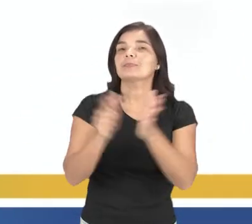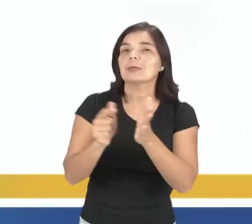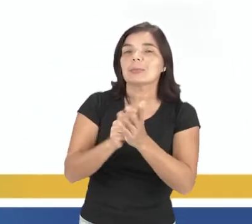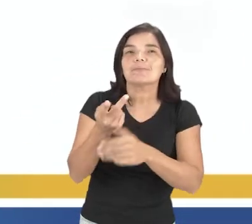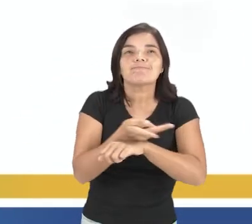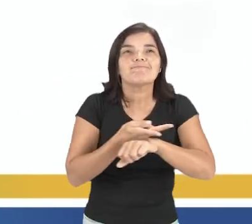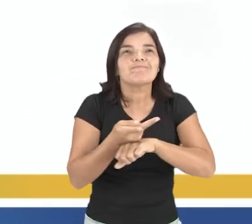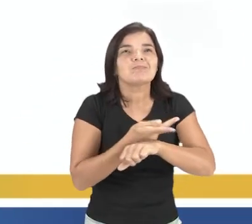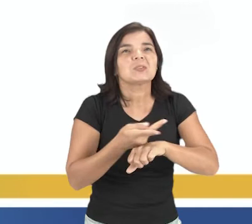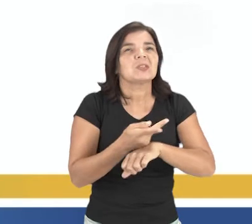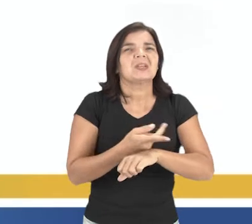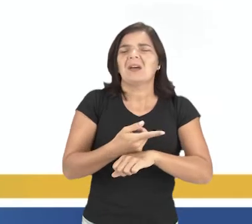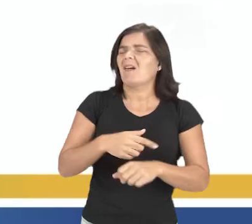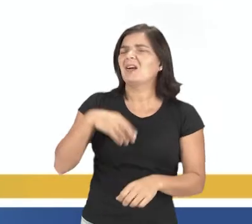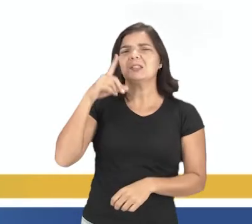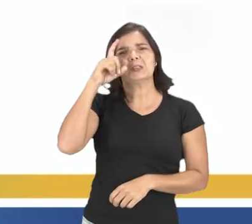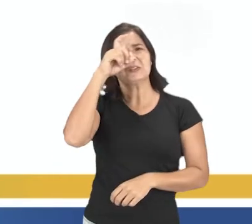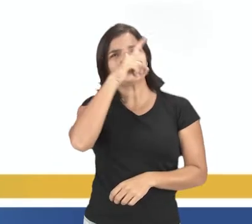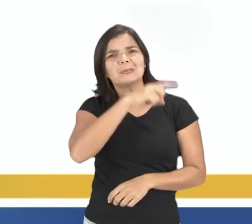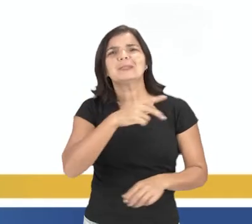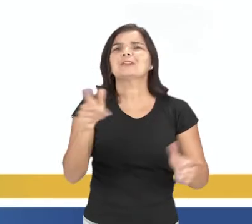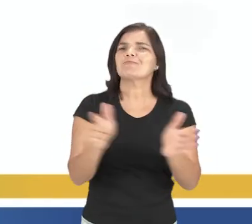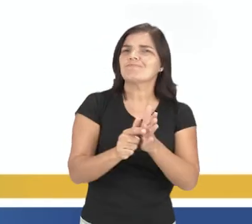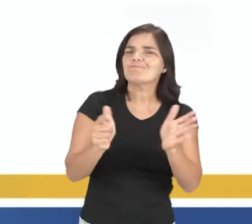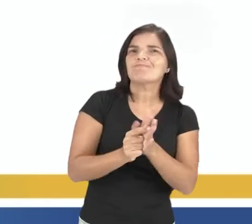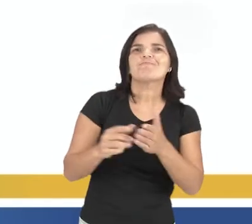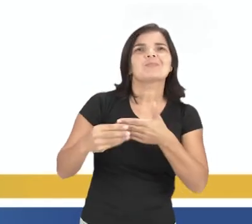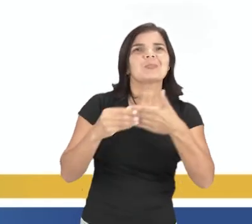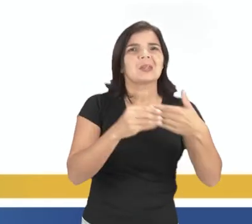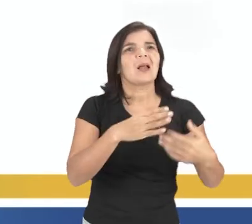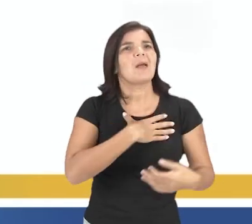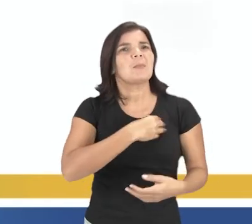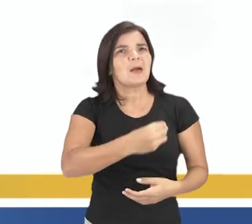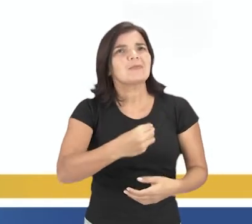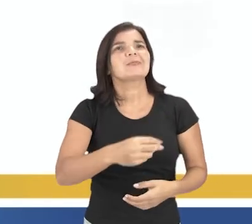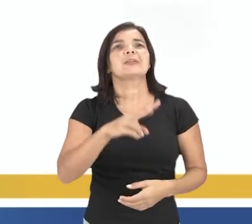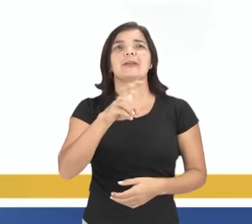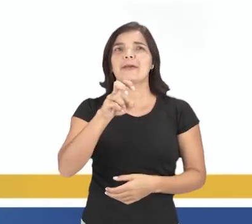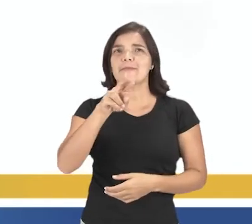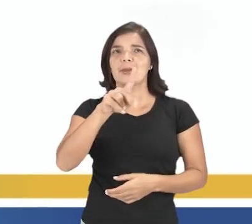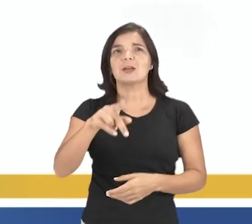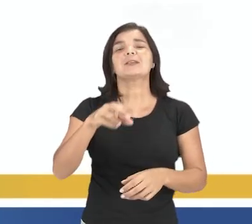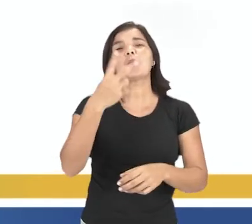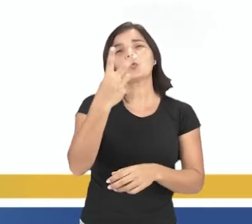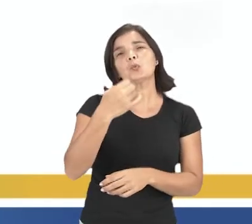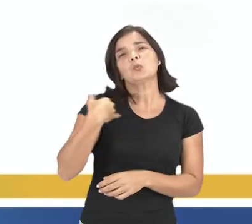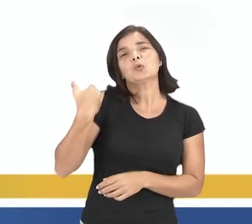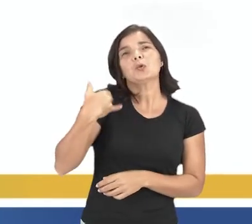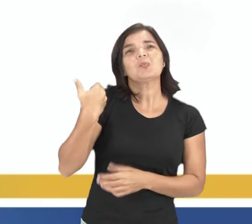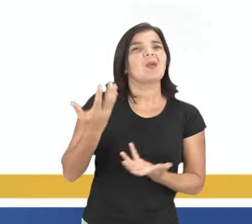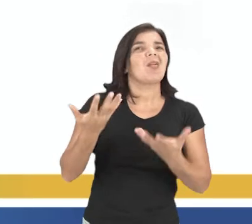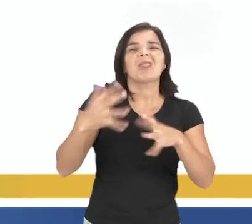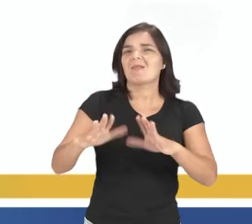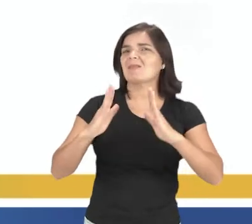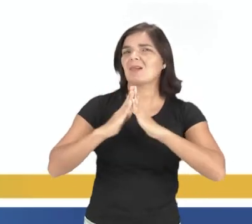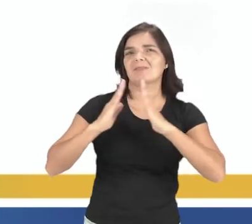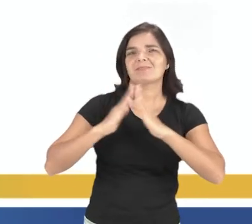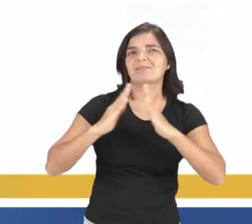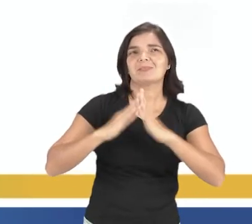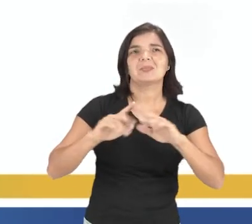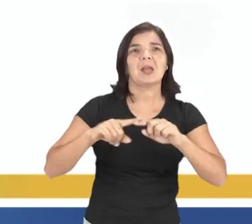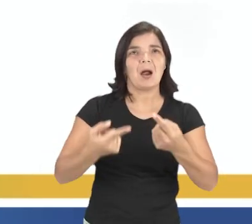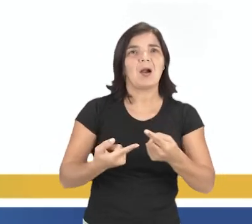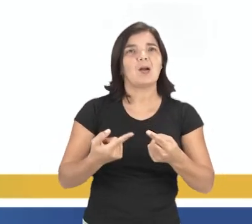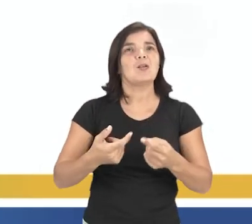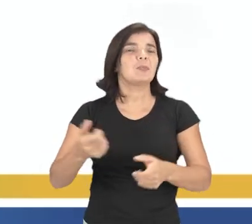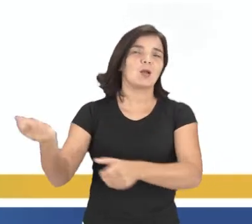papel. Que suplício catar papel atualmente. Tenho que levar a minha filha, Veronice. Ela está com 2 anos e não gosta de ficar em casa. Eu